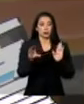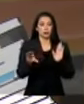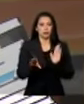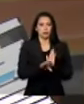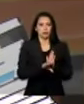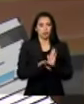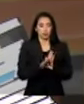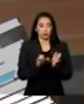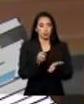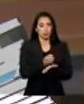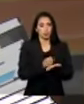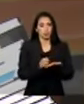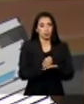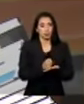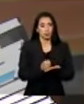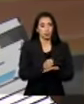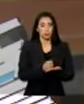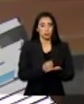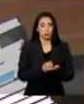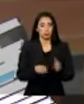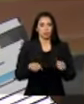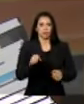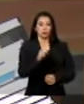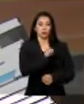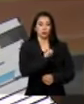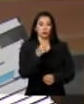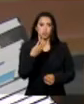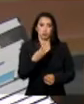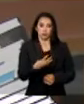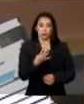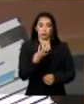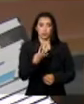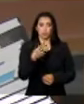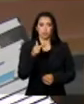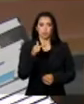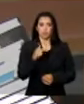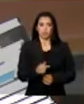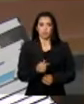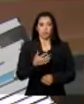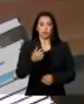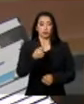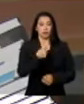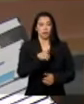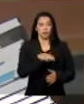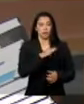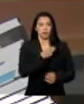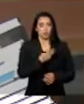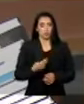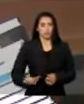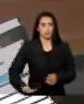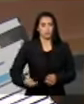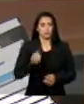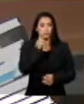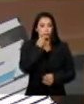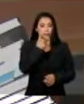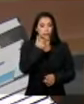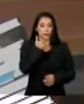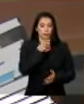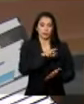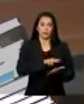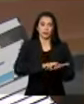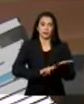fundamental número 347 da minha relatoria, consignado o estado de